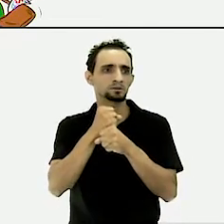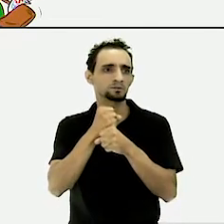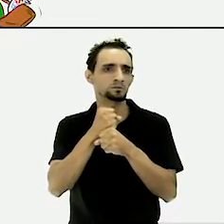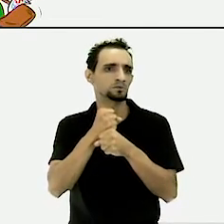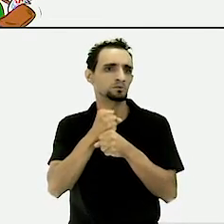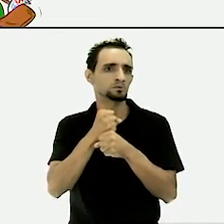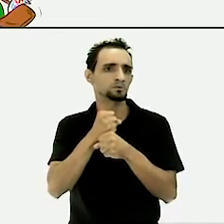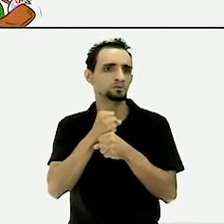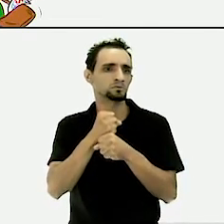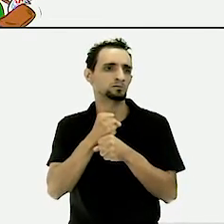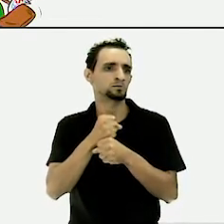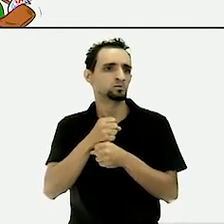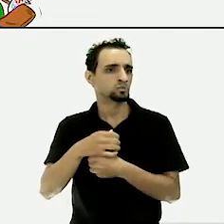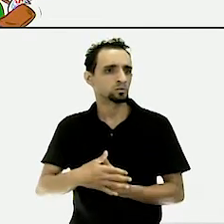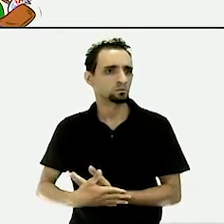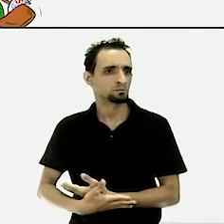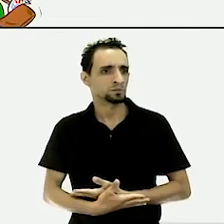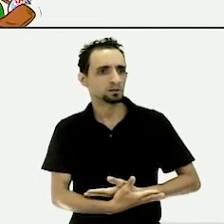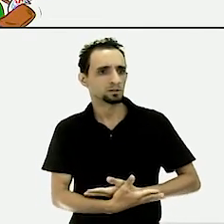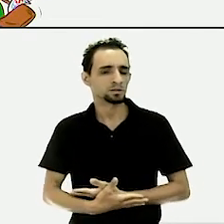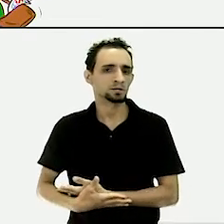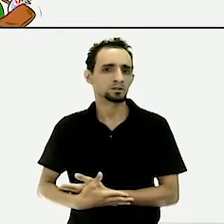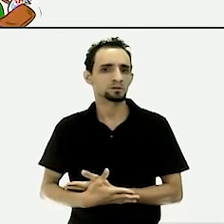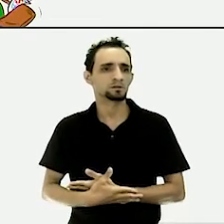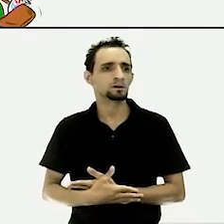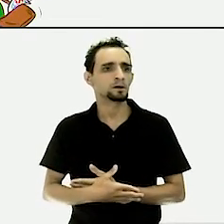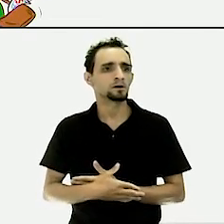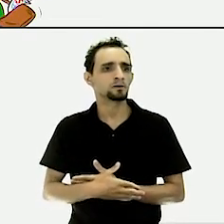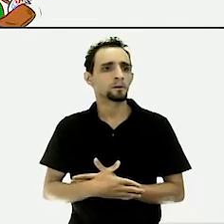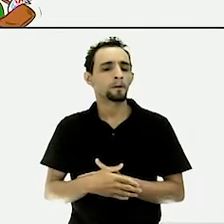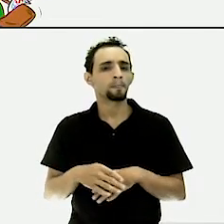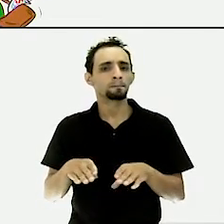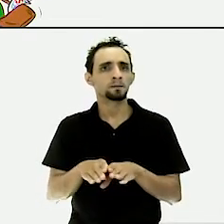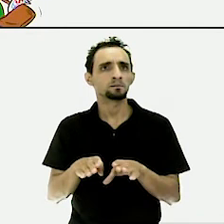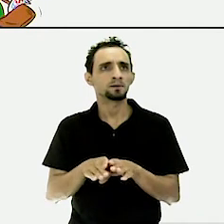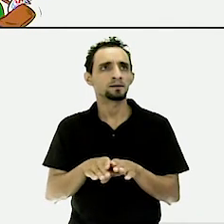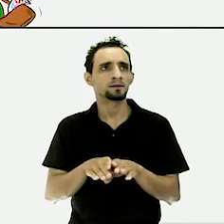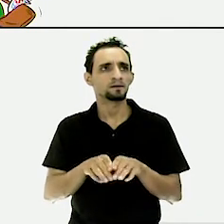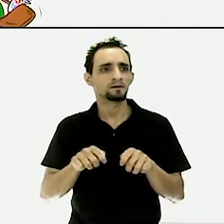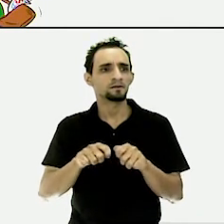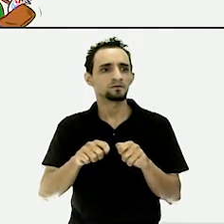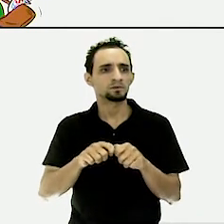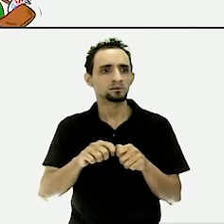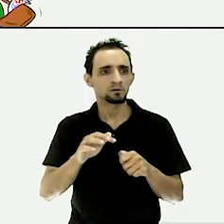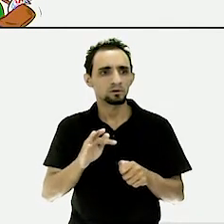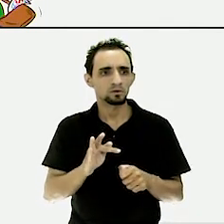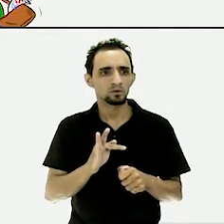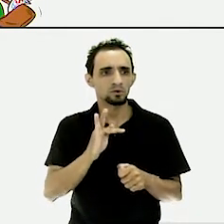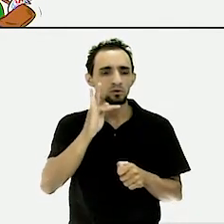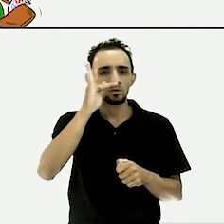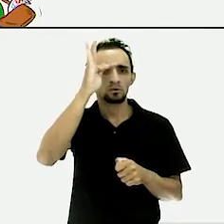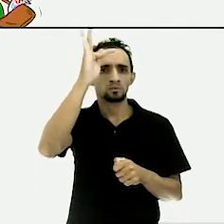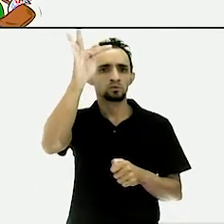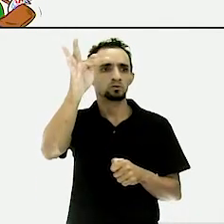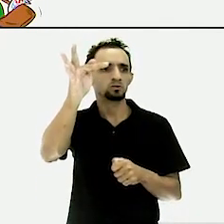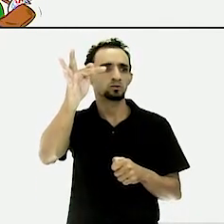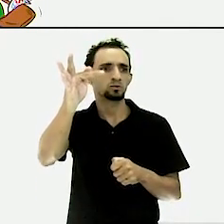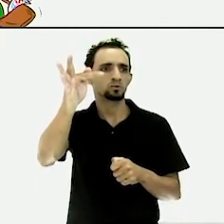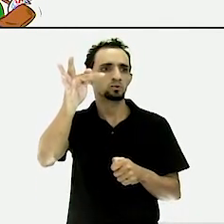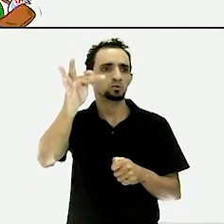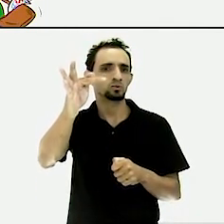a dificuldade deles de uniforme, que eles pedem um uniforme lá em Bauru, para os bombeiros de Bauru, para os bombeiros